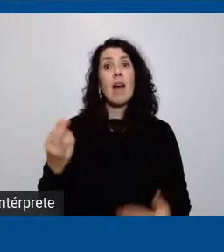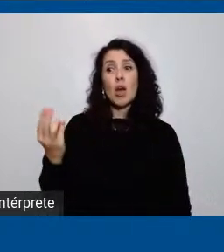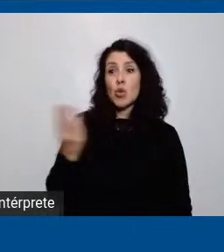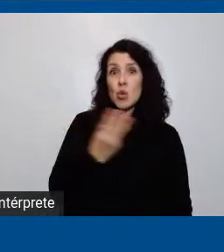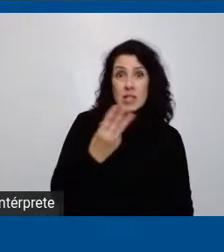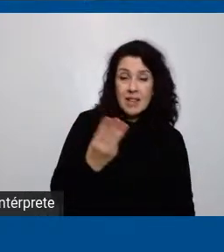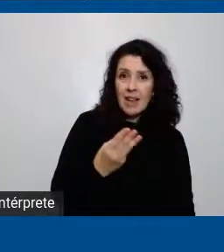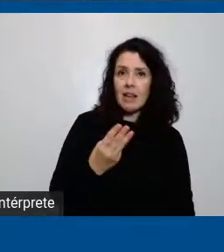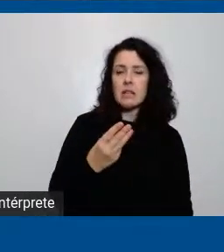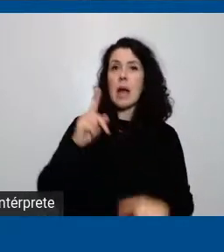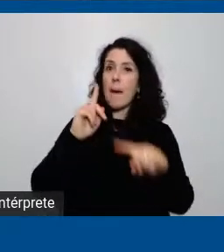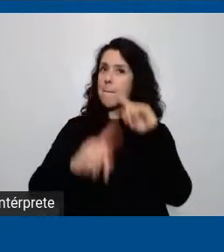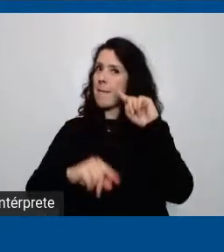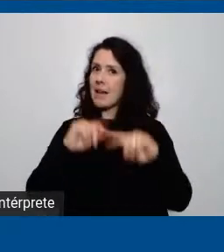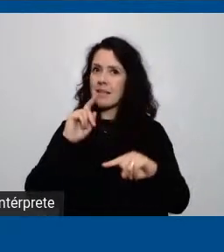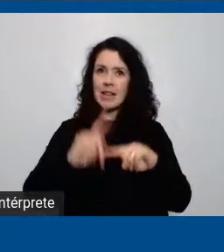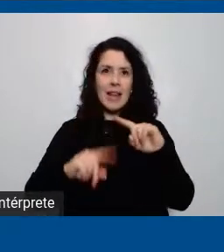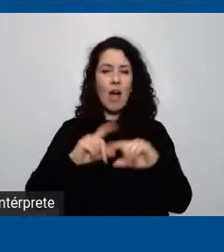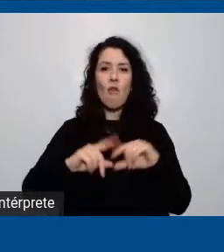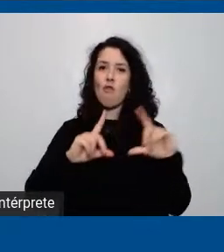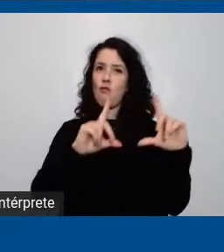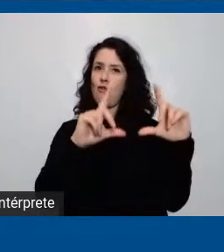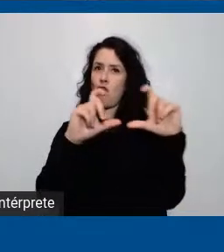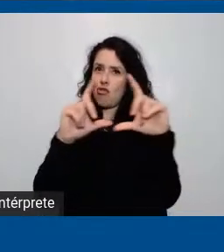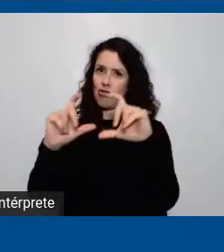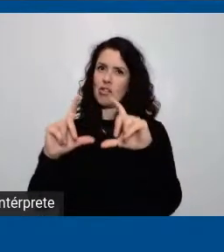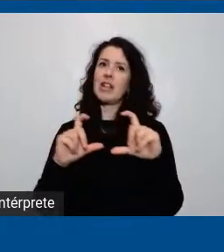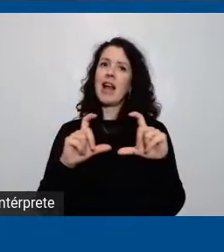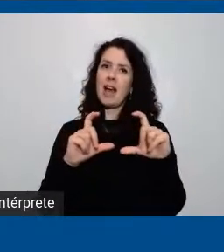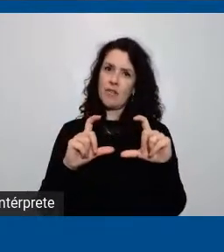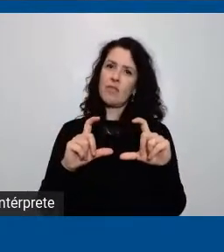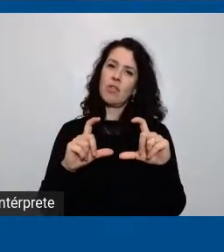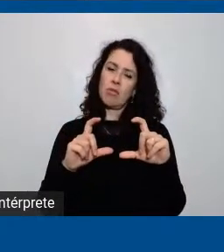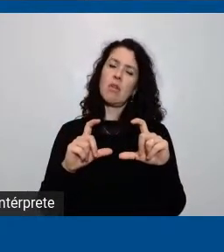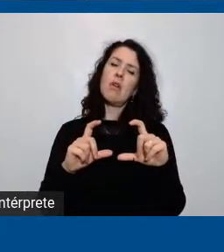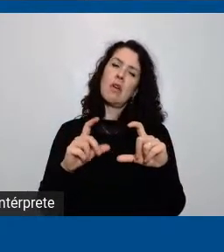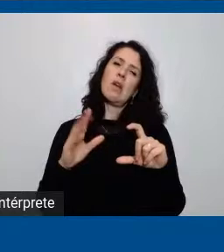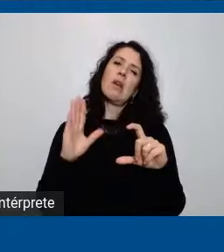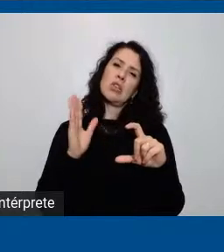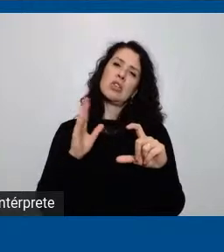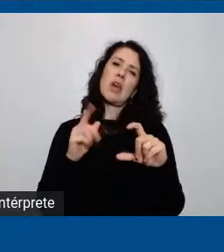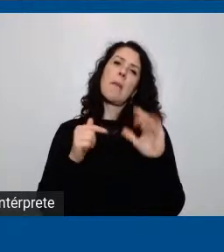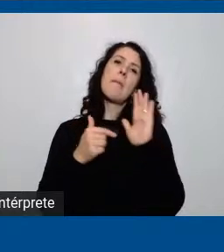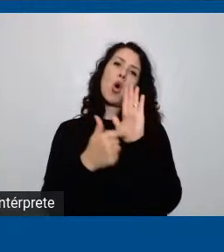fotográfico, que foi, teve essa amostra, né?